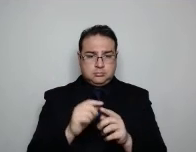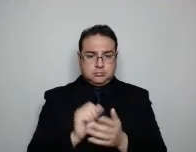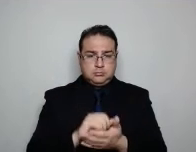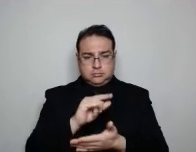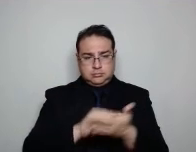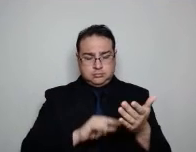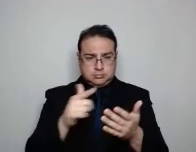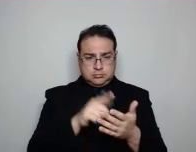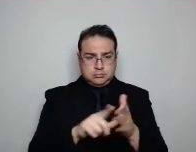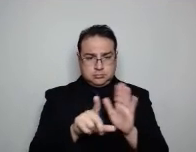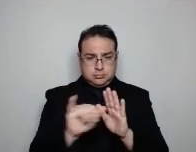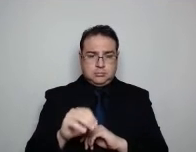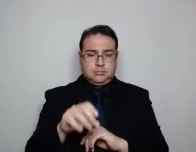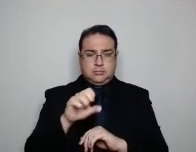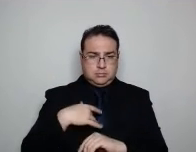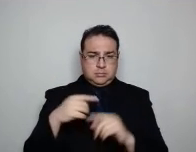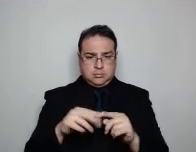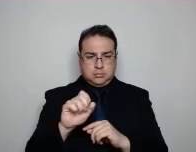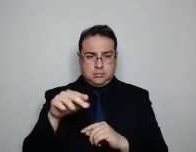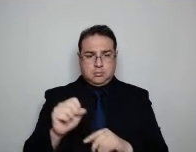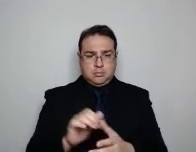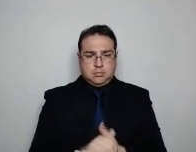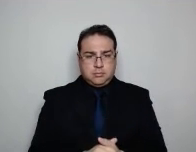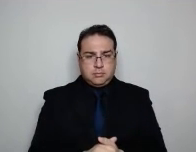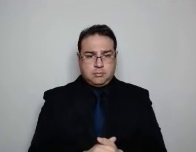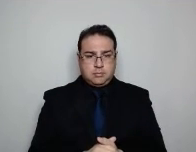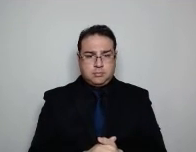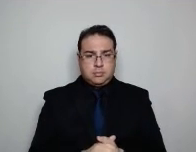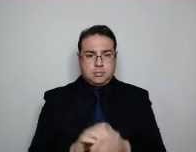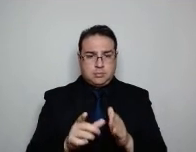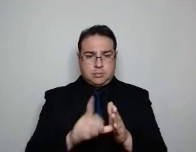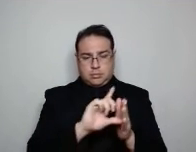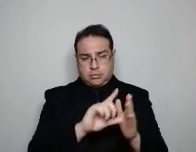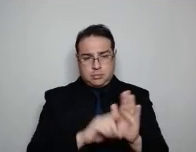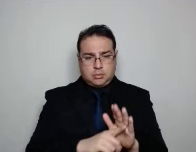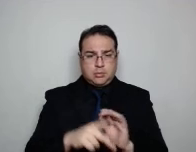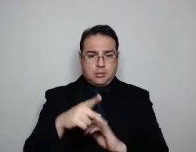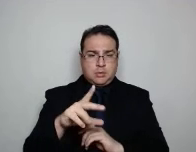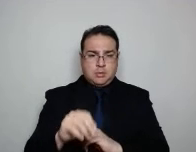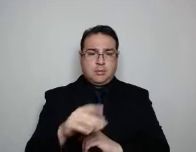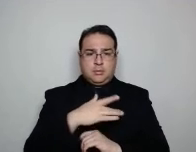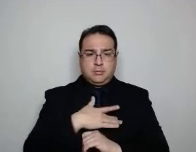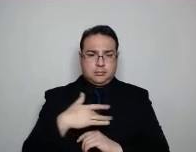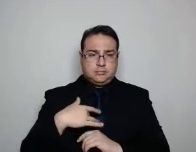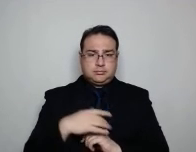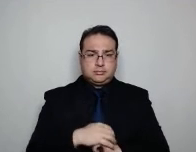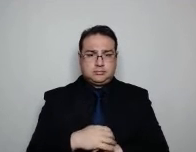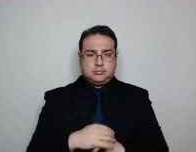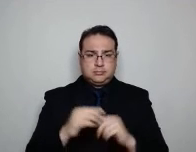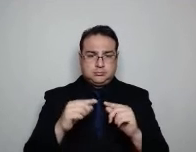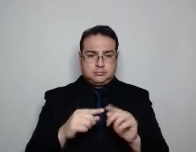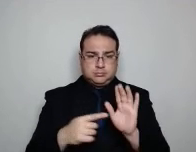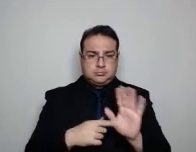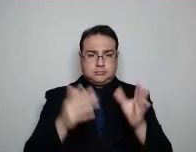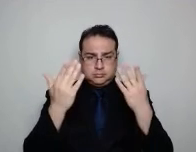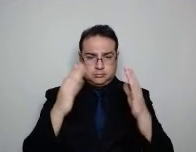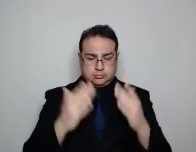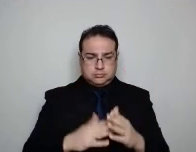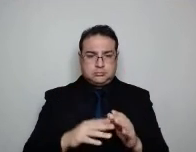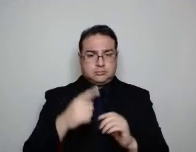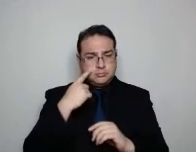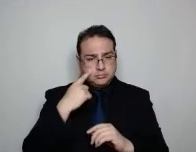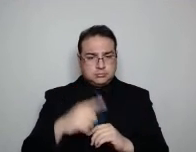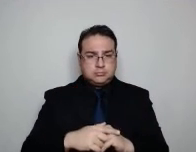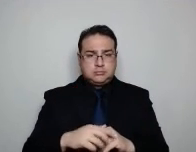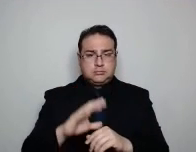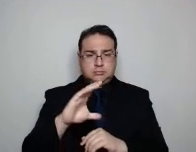da ANS. E por ser anterior à lei dos planos de saúde, ele deve ser analisado sob a ótica do Código de Defesa do Consumidor.